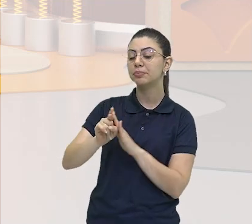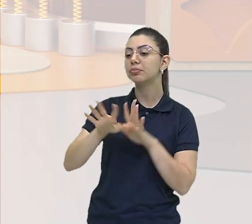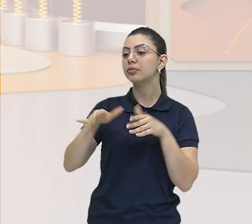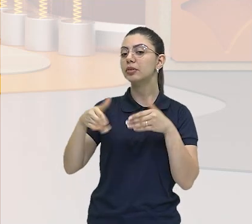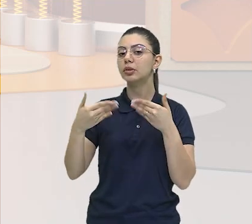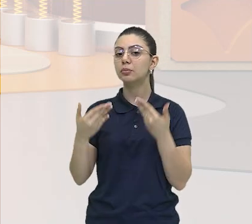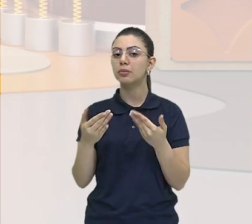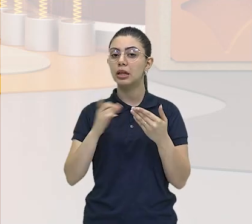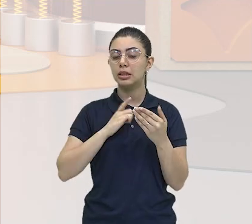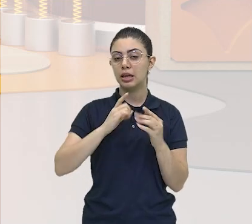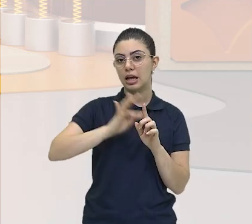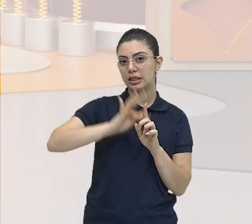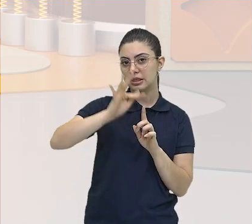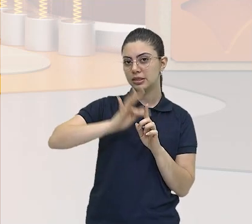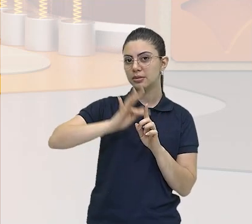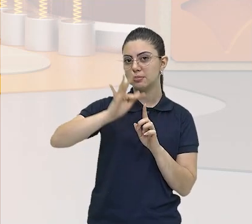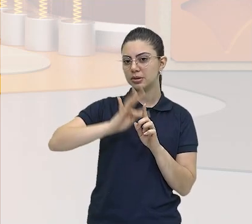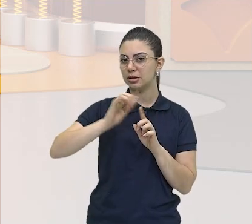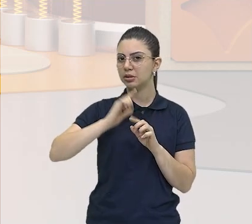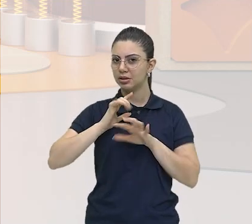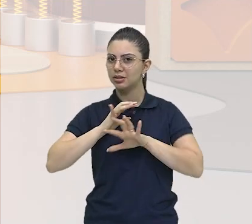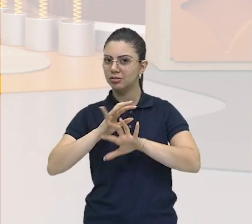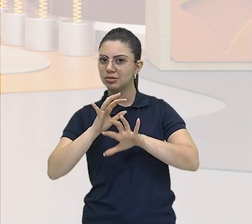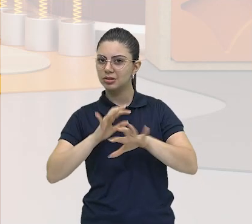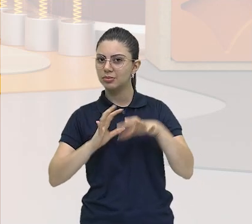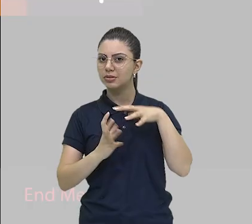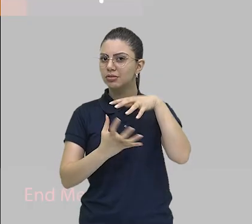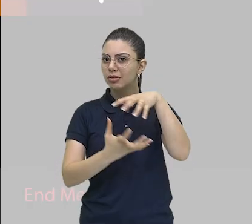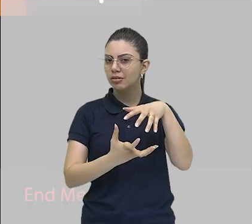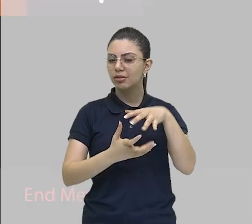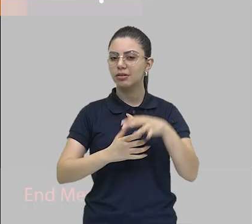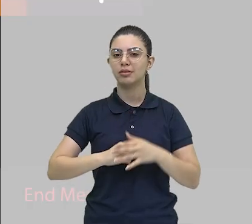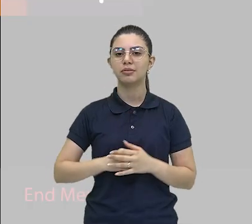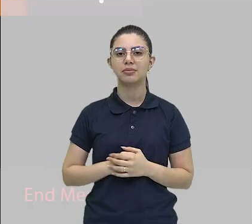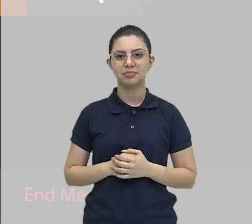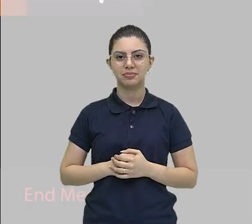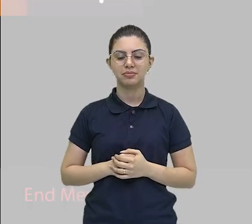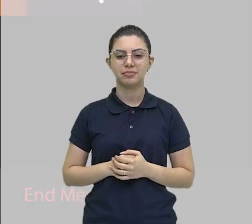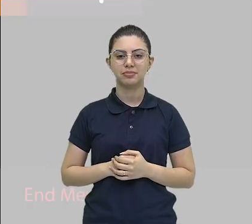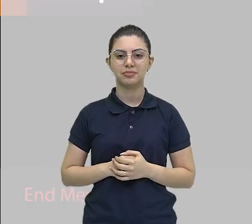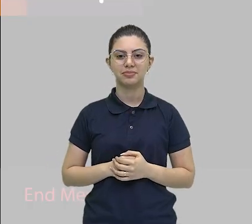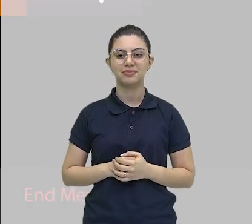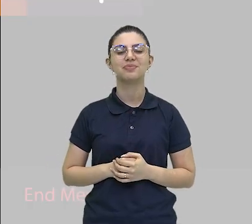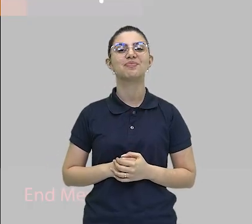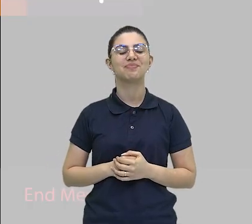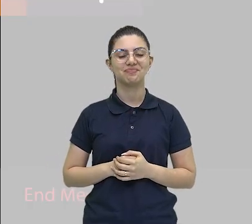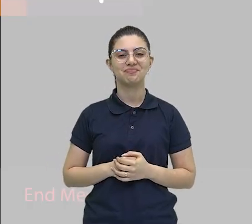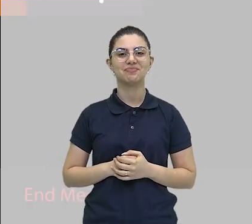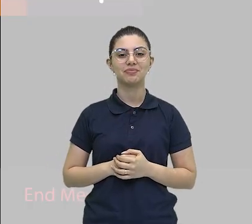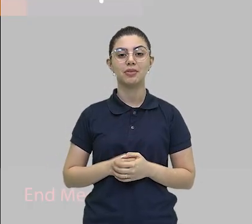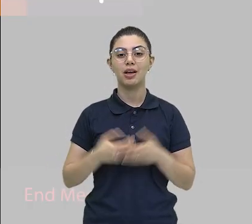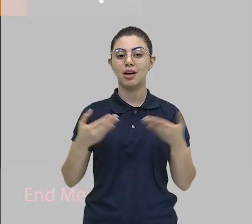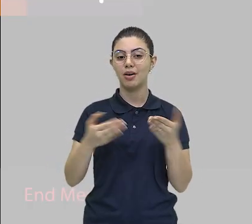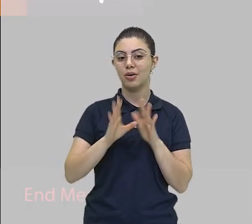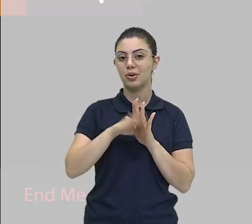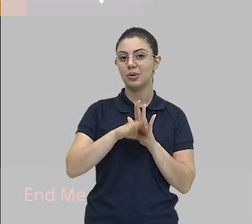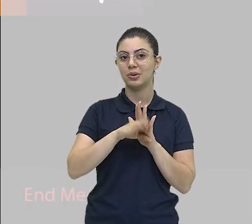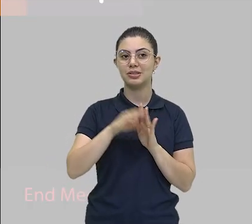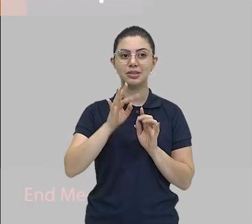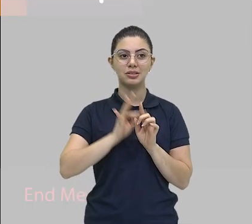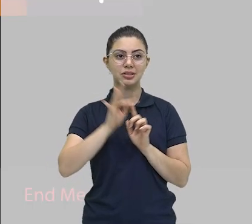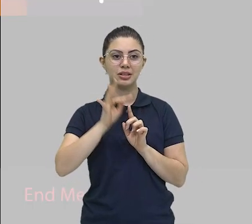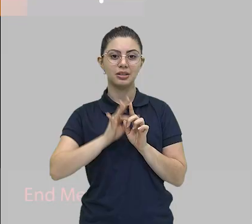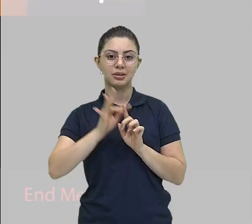que a temperatura tem na nossa atmosfera? Muito bem. O conceito de temperatura, ele